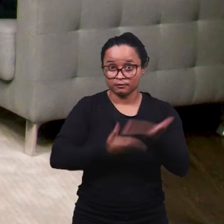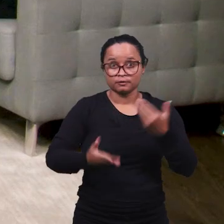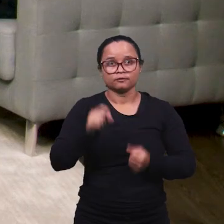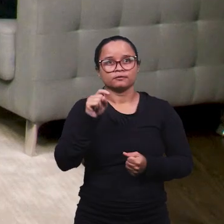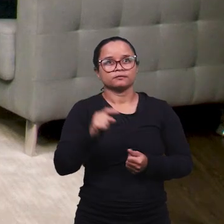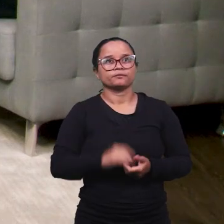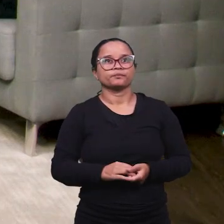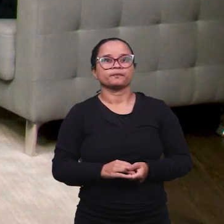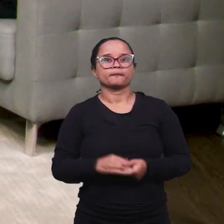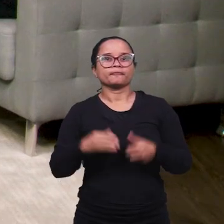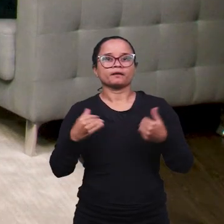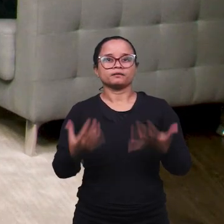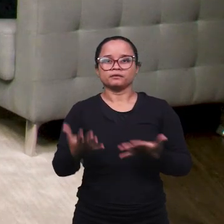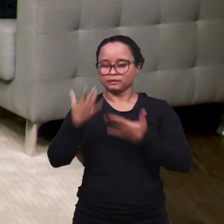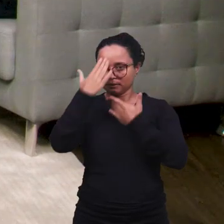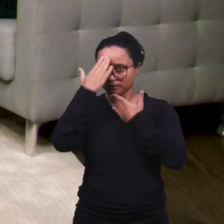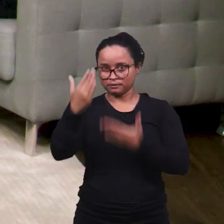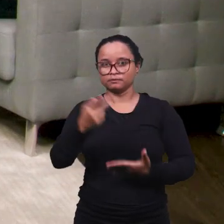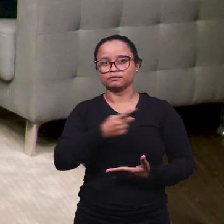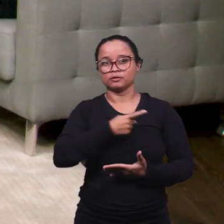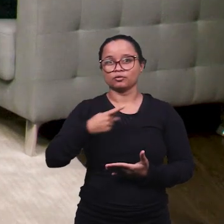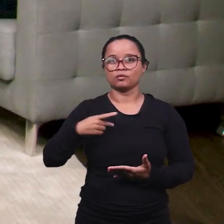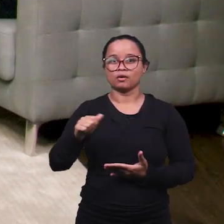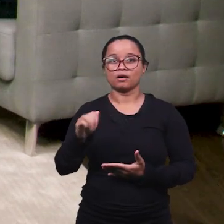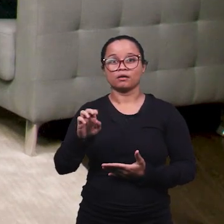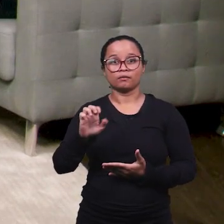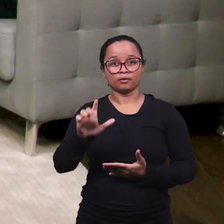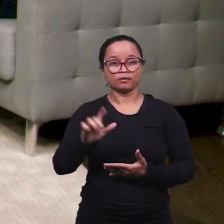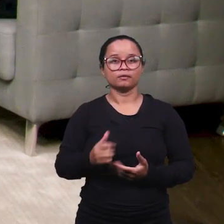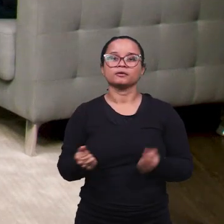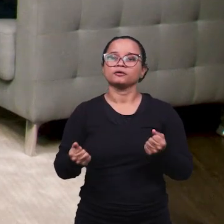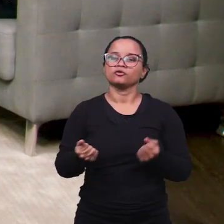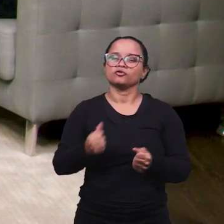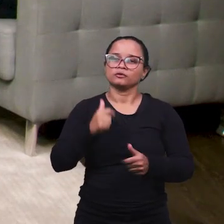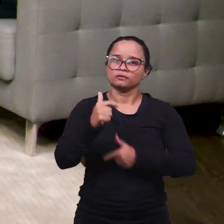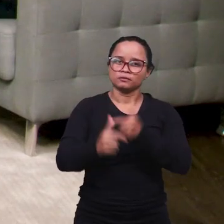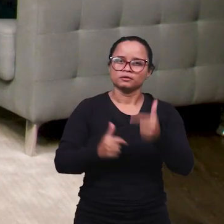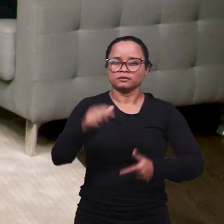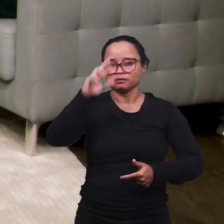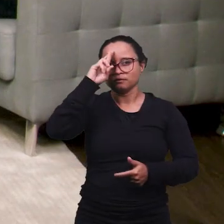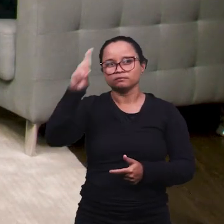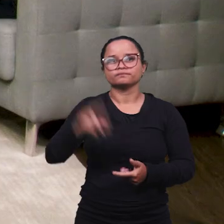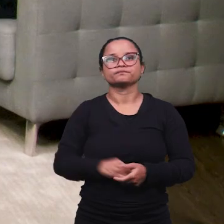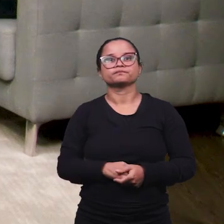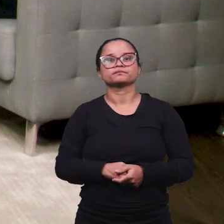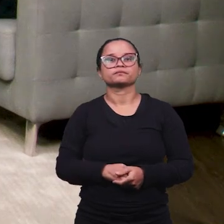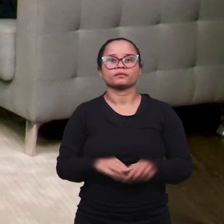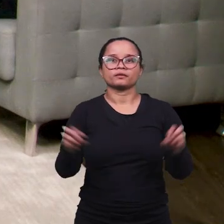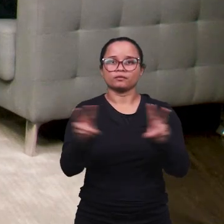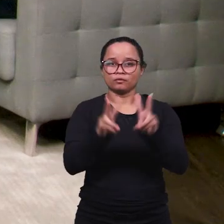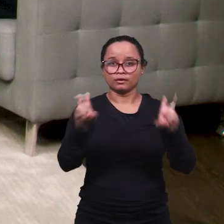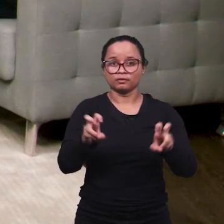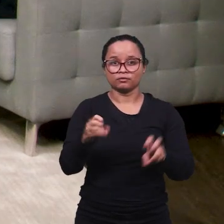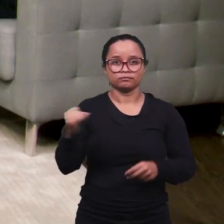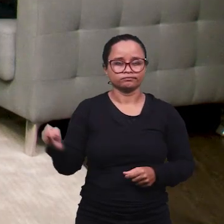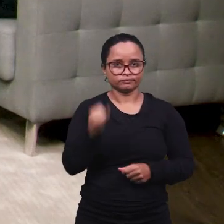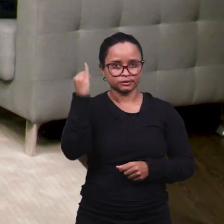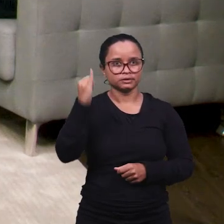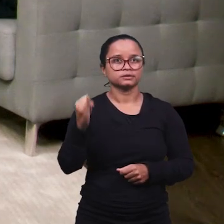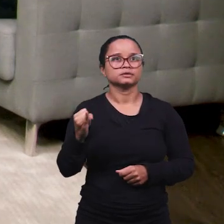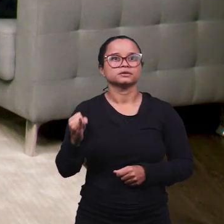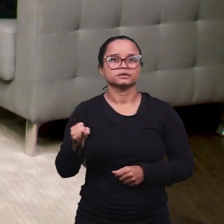Agradecemos a participação dos senhores. Nós que agradecemos, pastor Abel, a oportunidade de estarmos aqui realizando a obra, falando desse tema